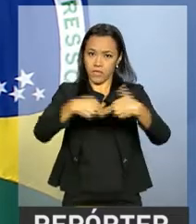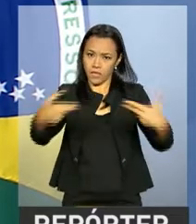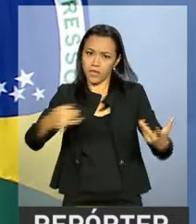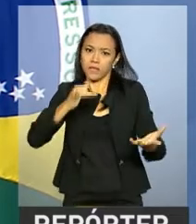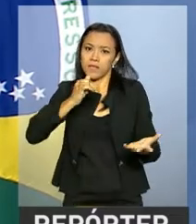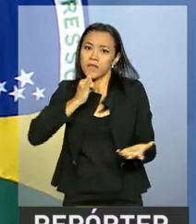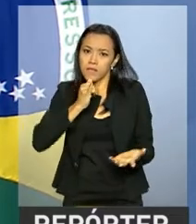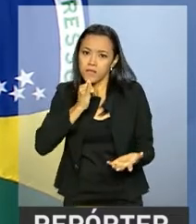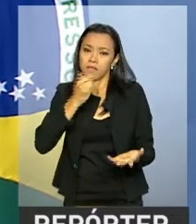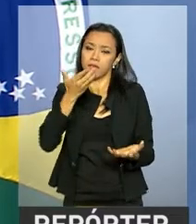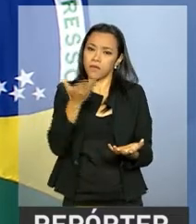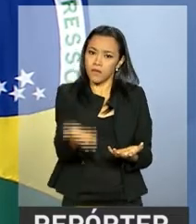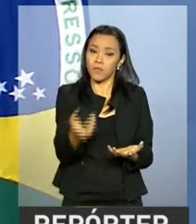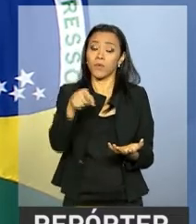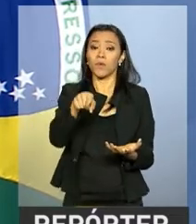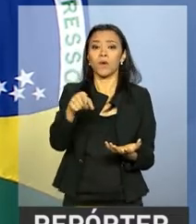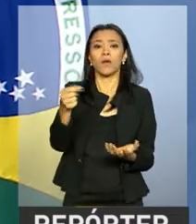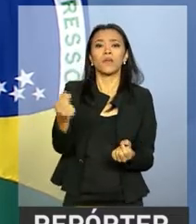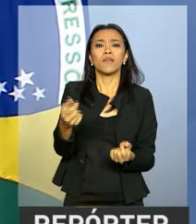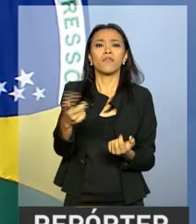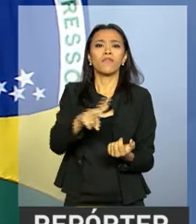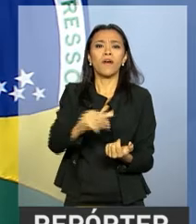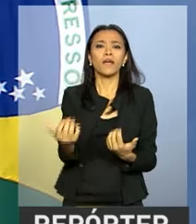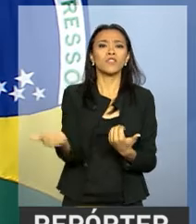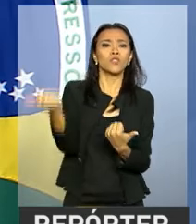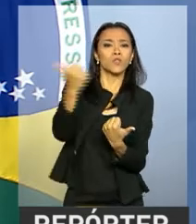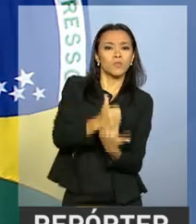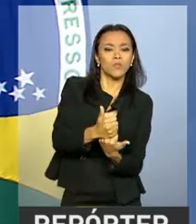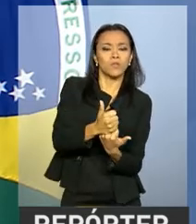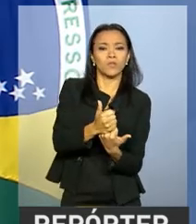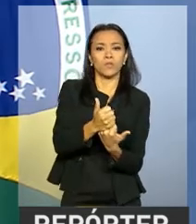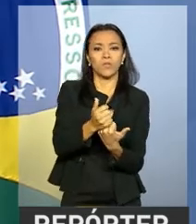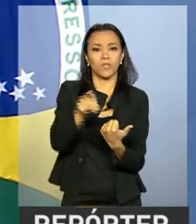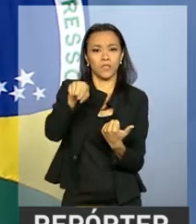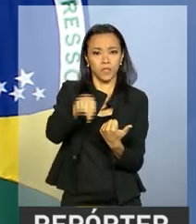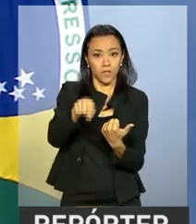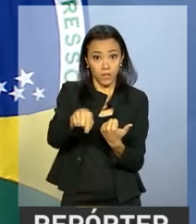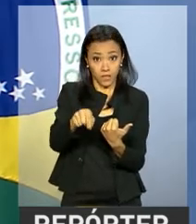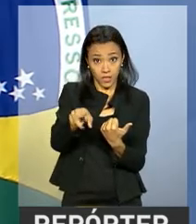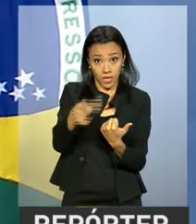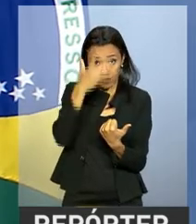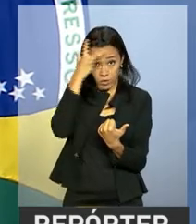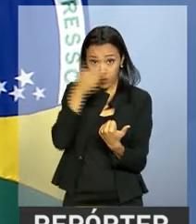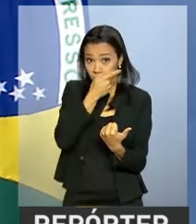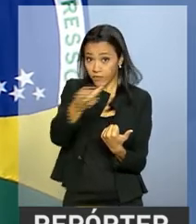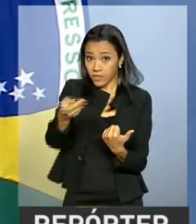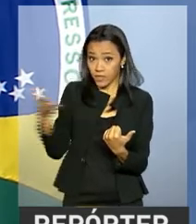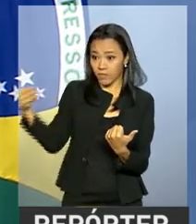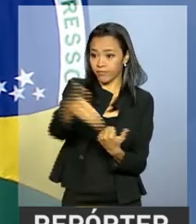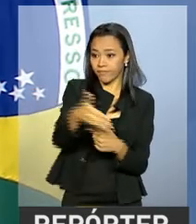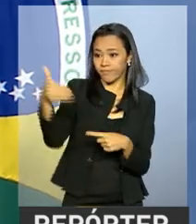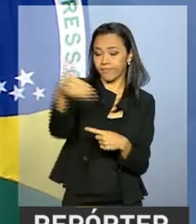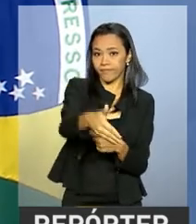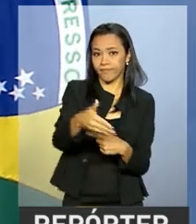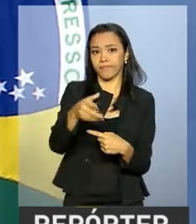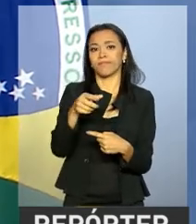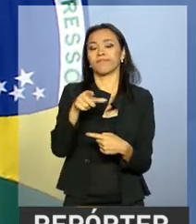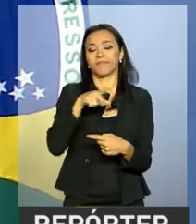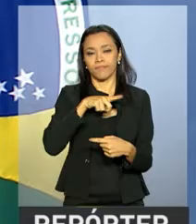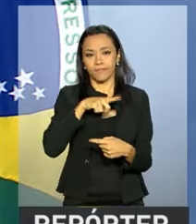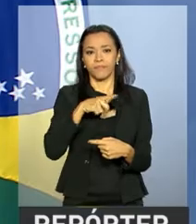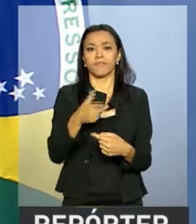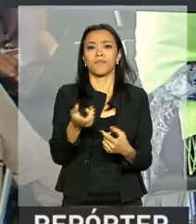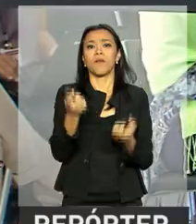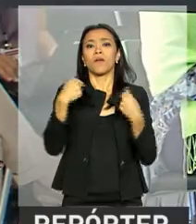exemplo as esquinas que substituirão as revistas físicas das pessoas que visitam os presos além